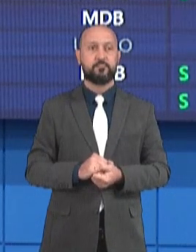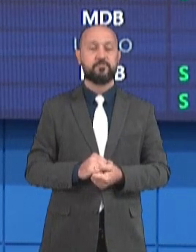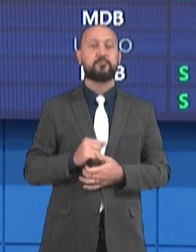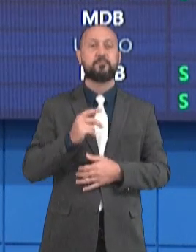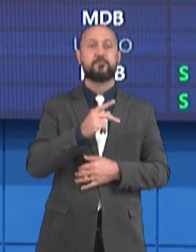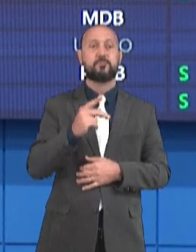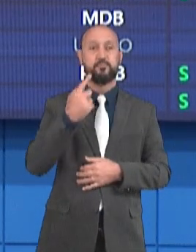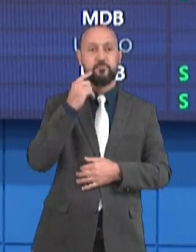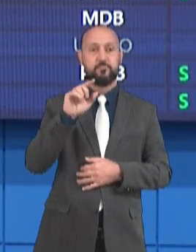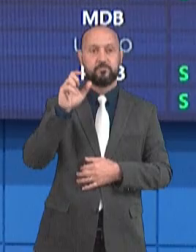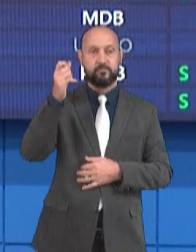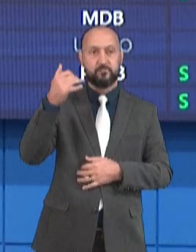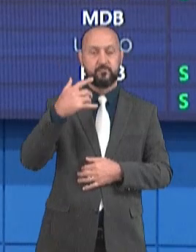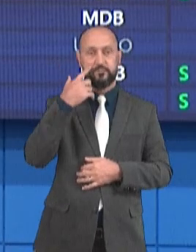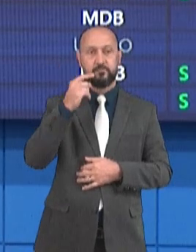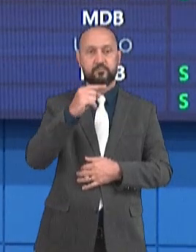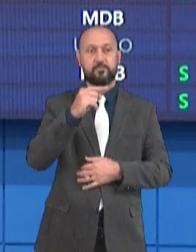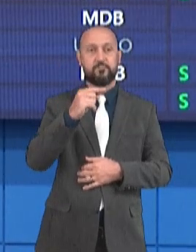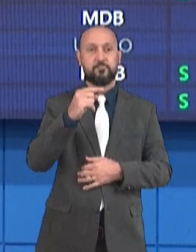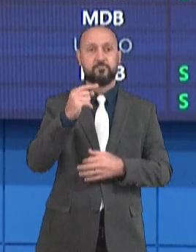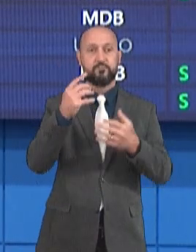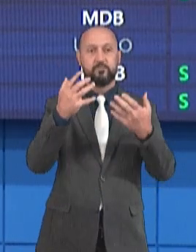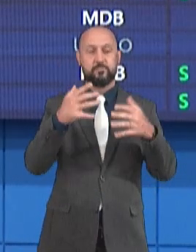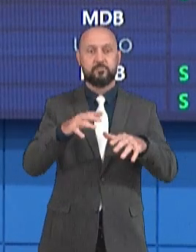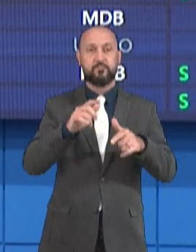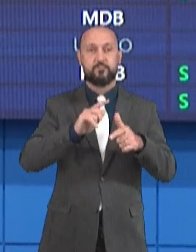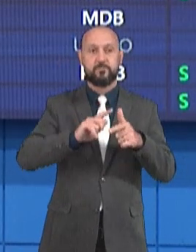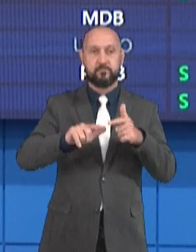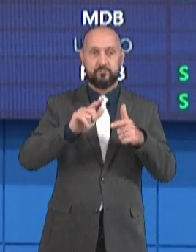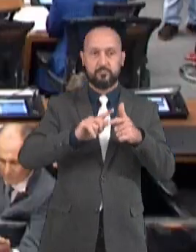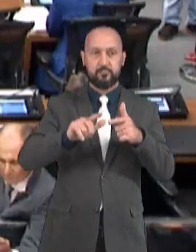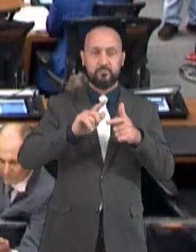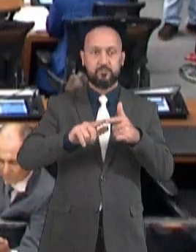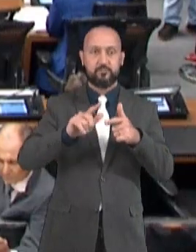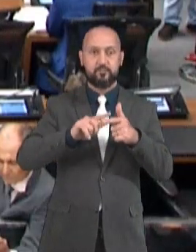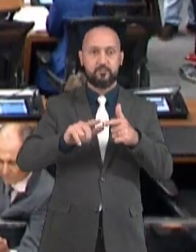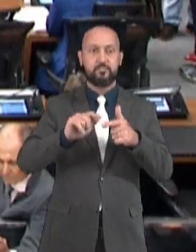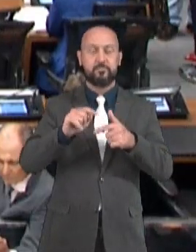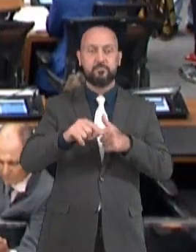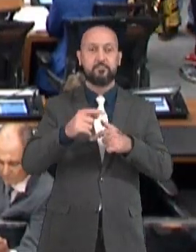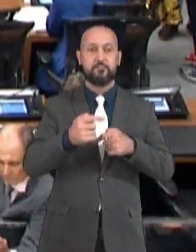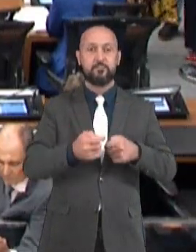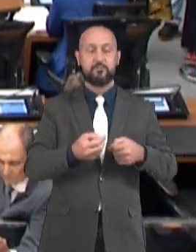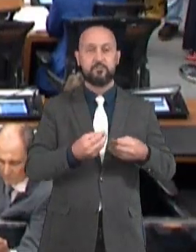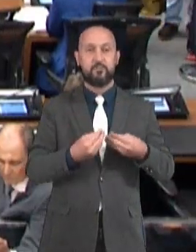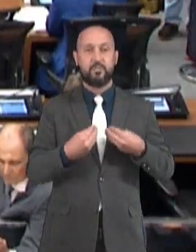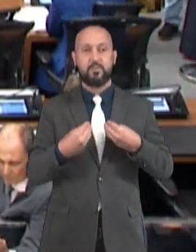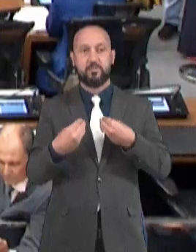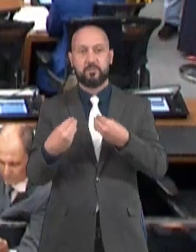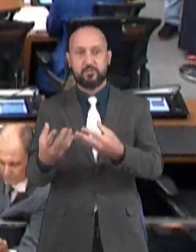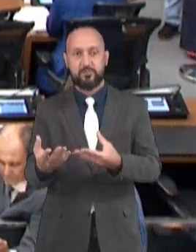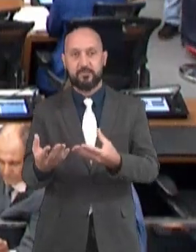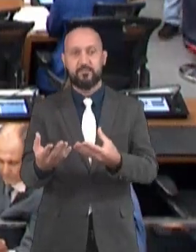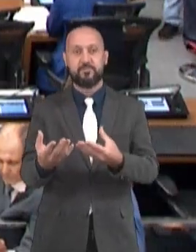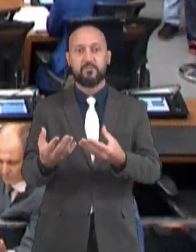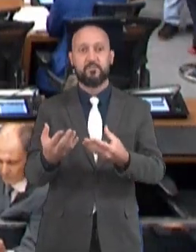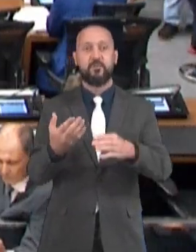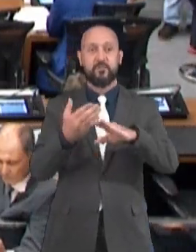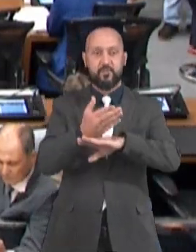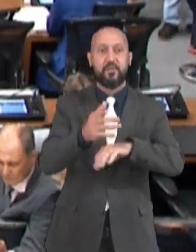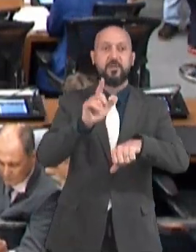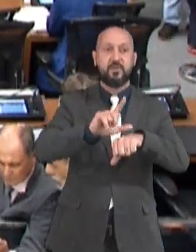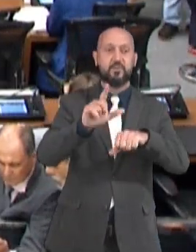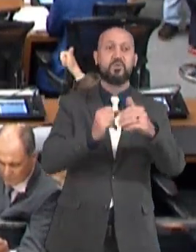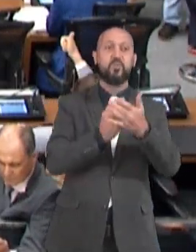Senhor presidente, queria só fazer um comentário. Acho que quem não quer muito problema com esse tipo de entrega, vai lá na